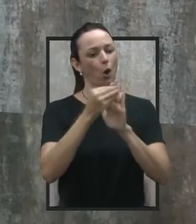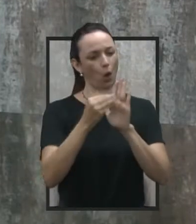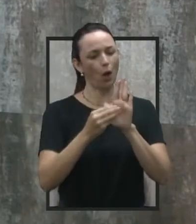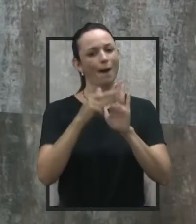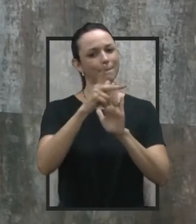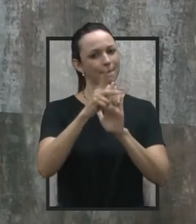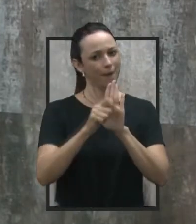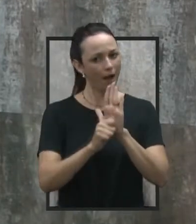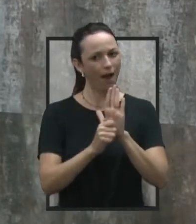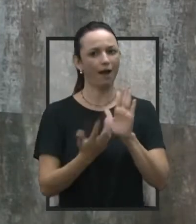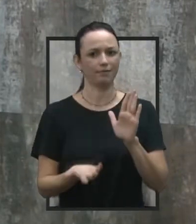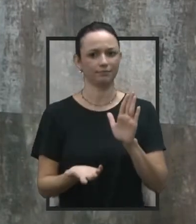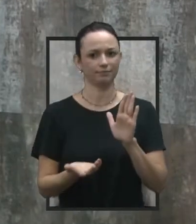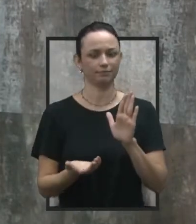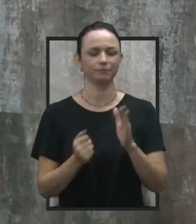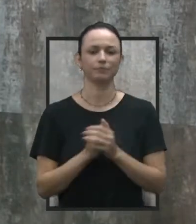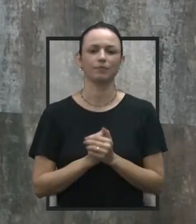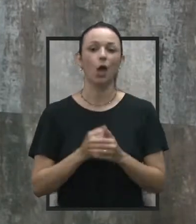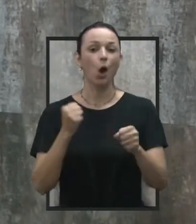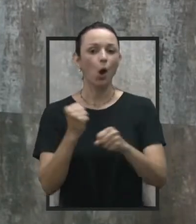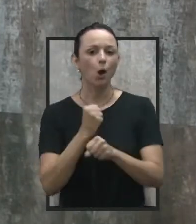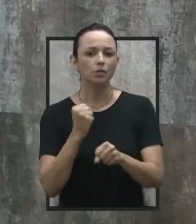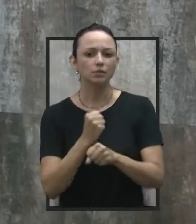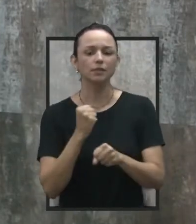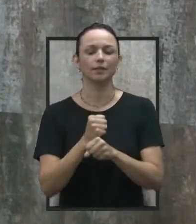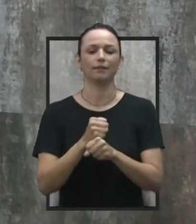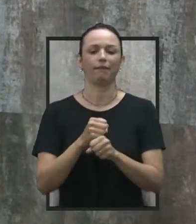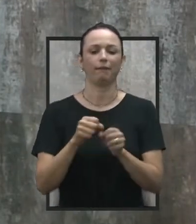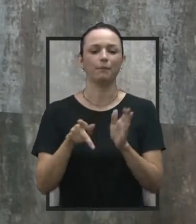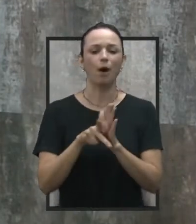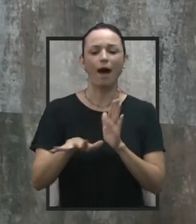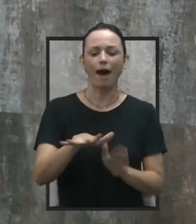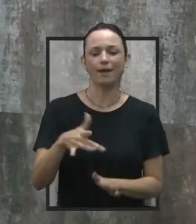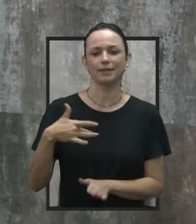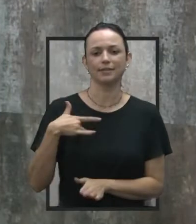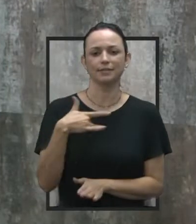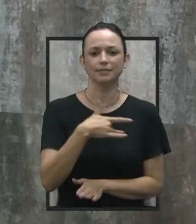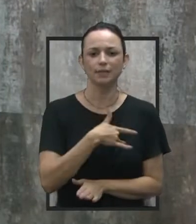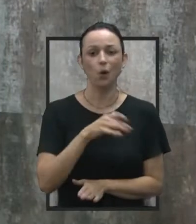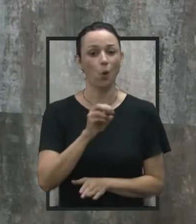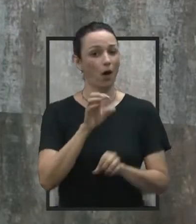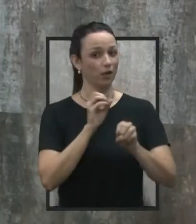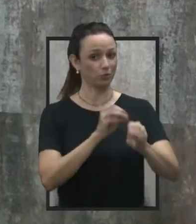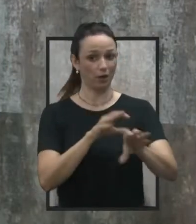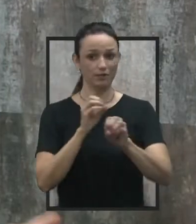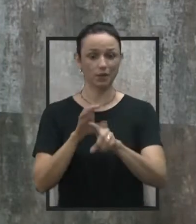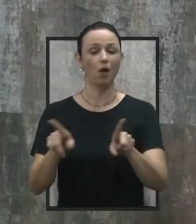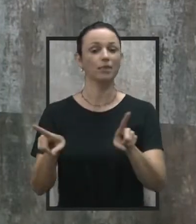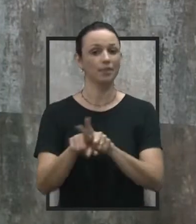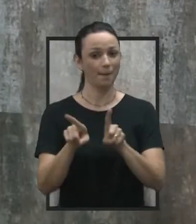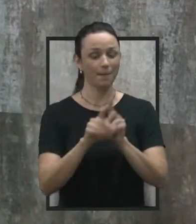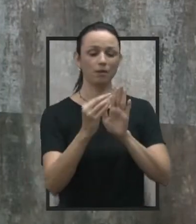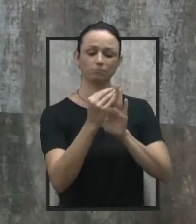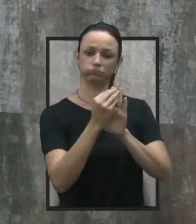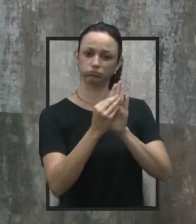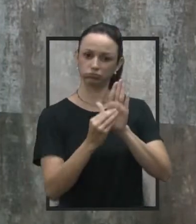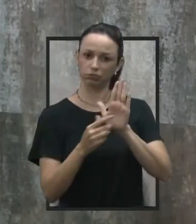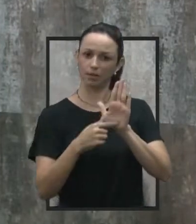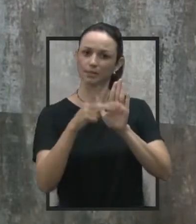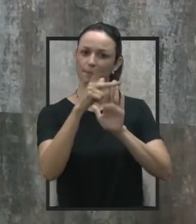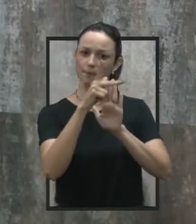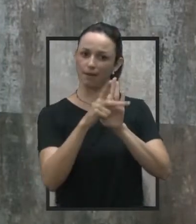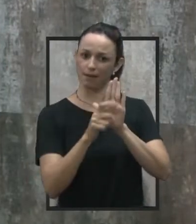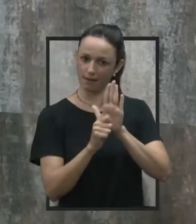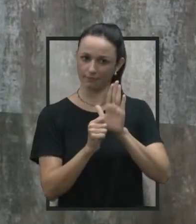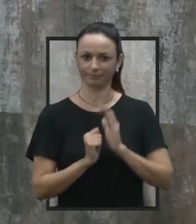plano plurianual. Construção de obras relacionadas à saúde, por exemplo, ou à educação, também estariam incluídas